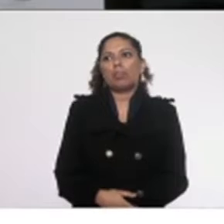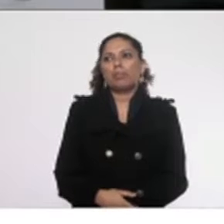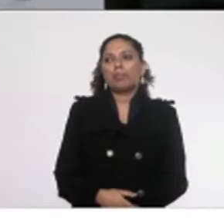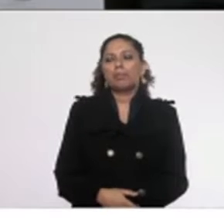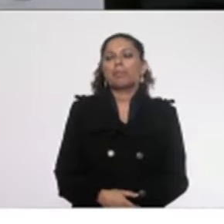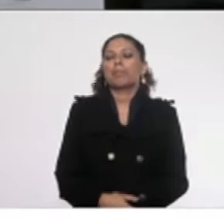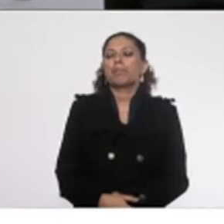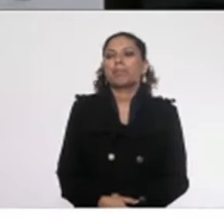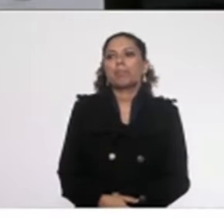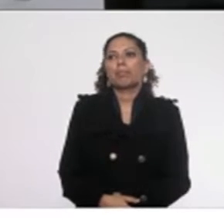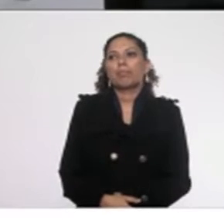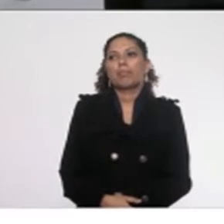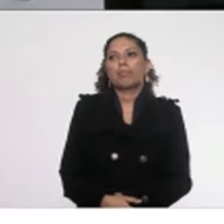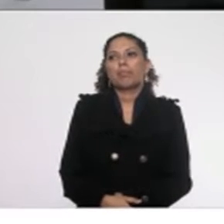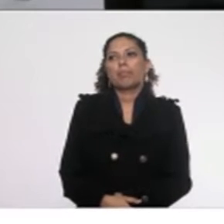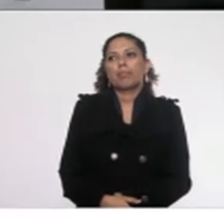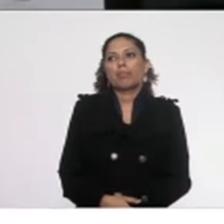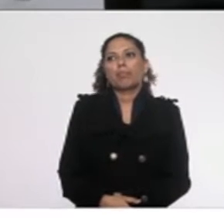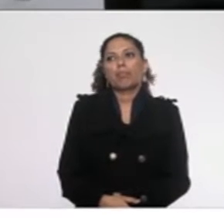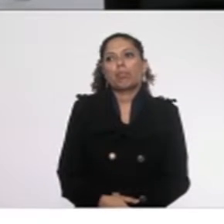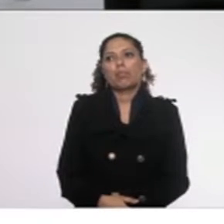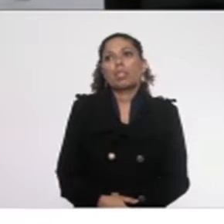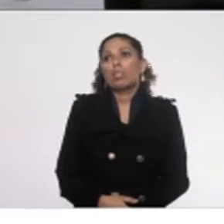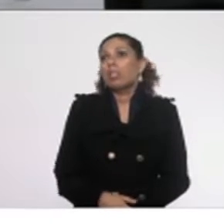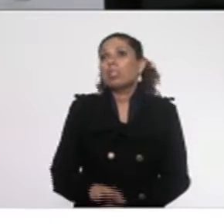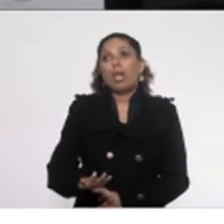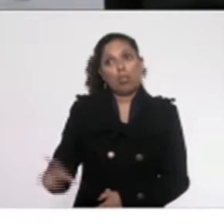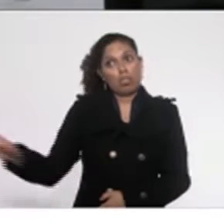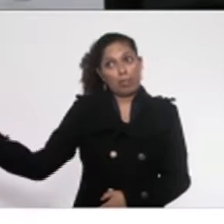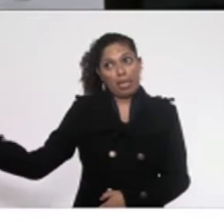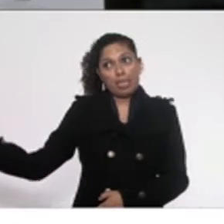dizer, a nossa participação, quando